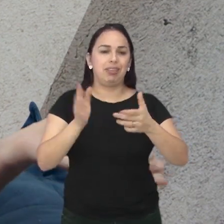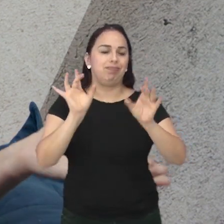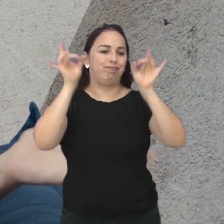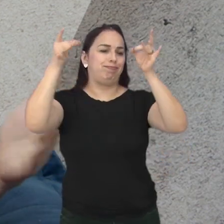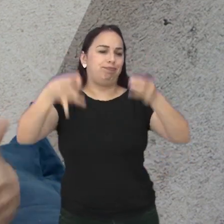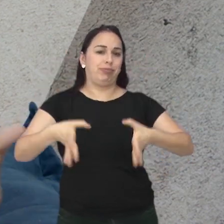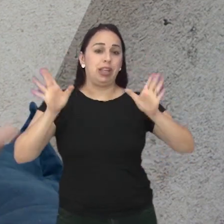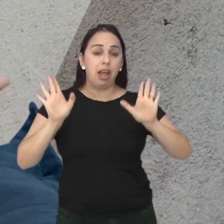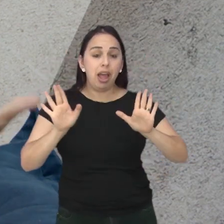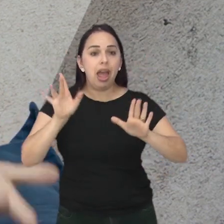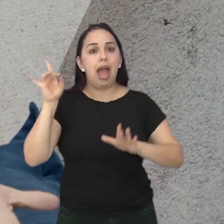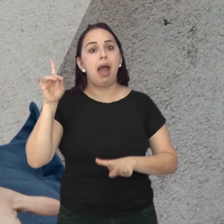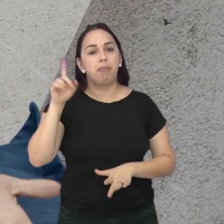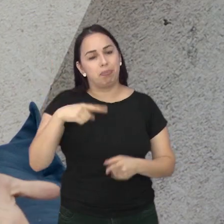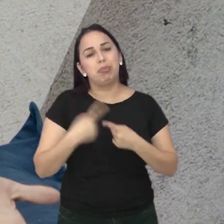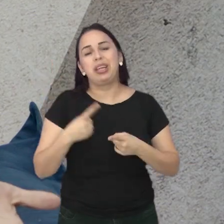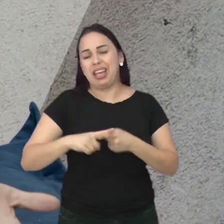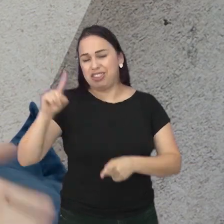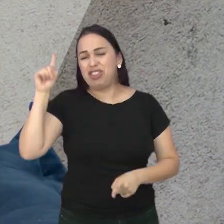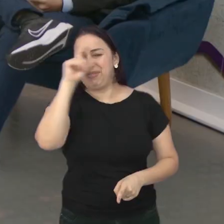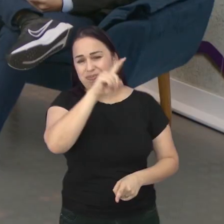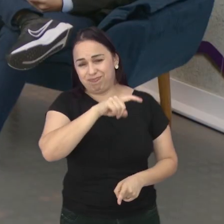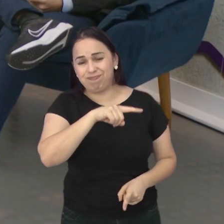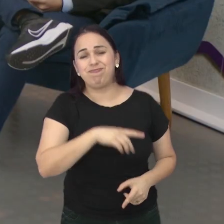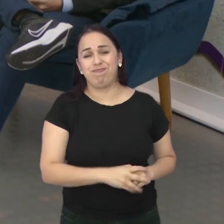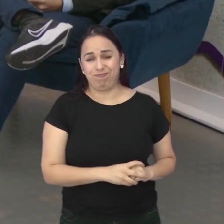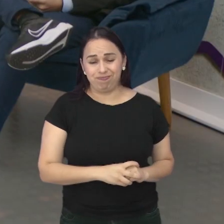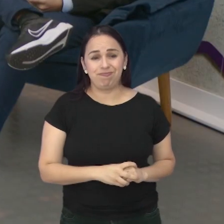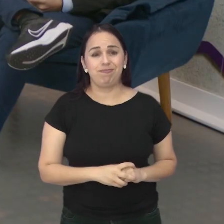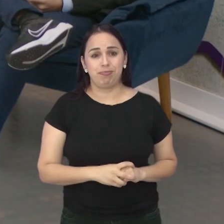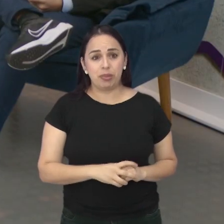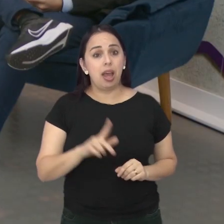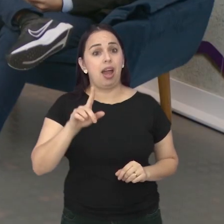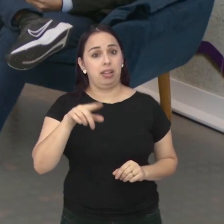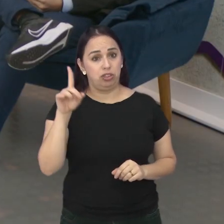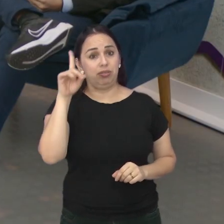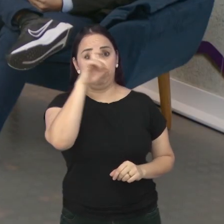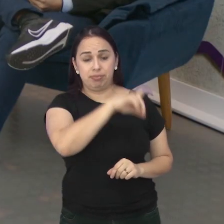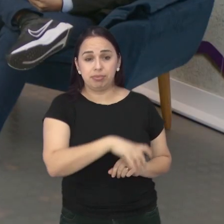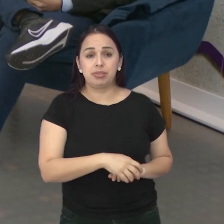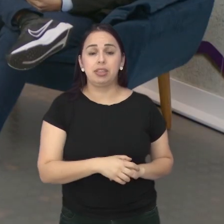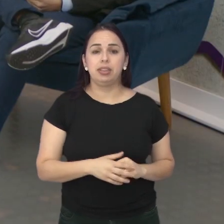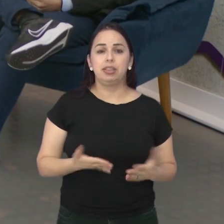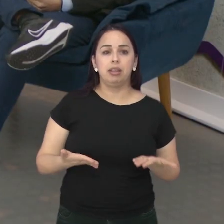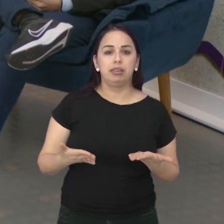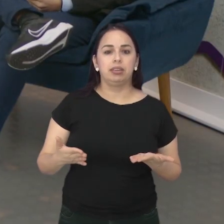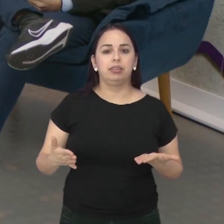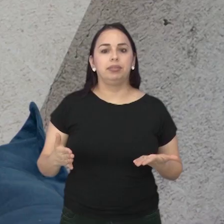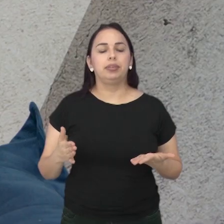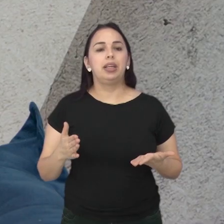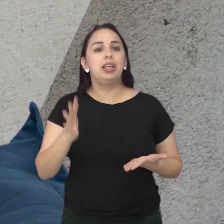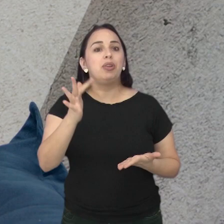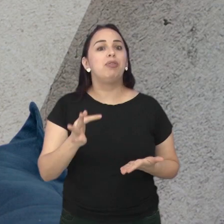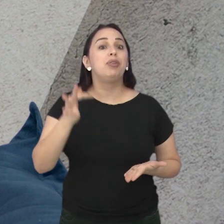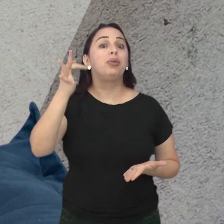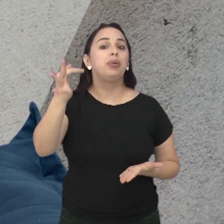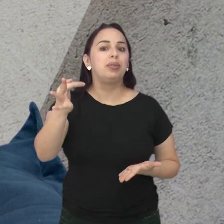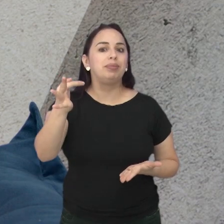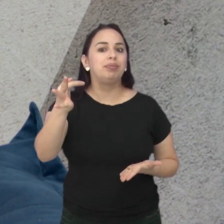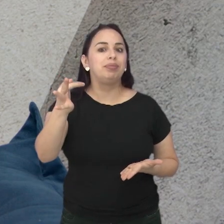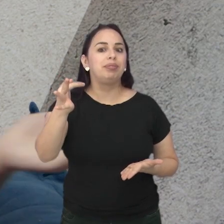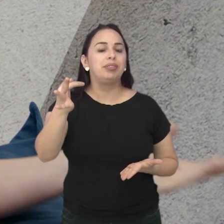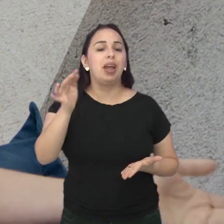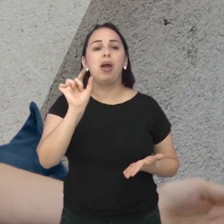você desiste, porque realmente é difícil, né? Realmente é difícil. E quanto às perspectivas para o